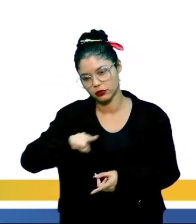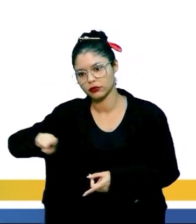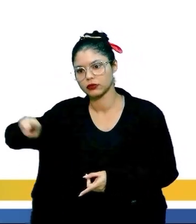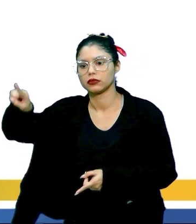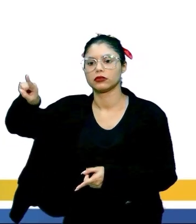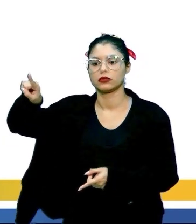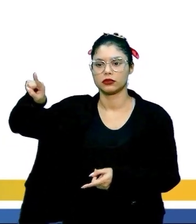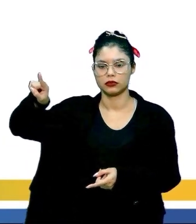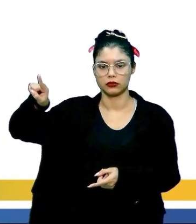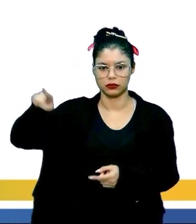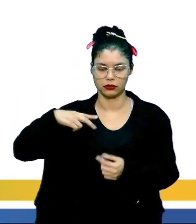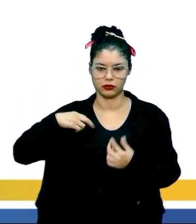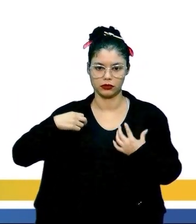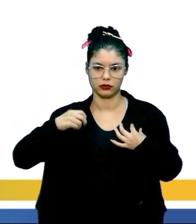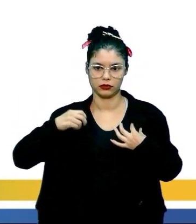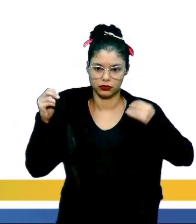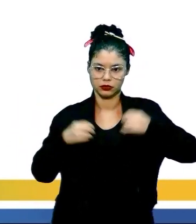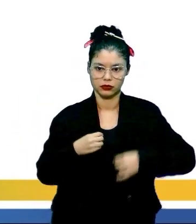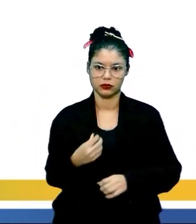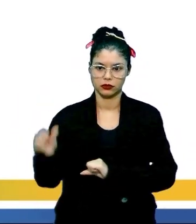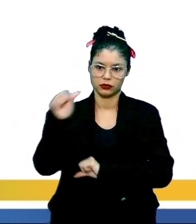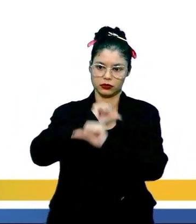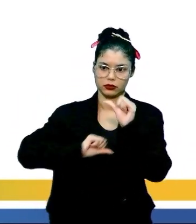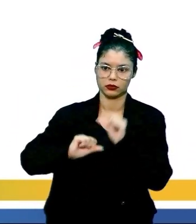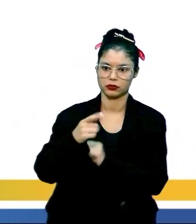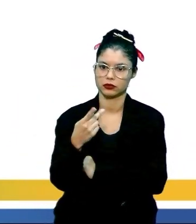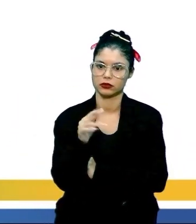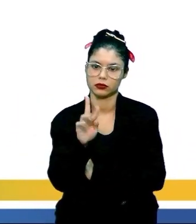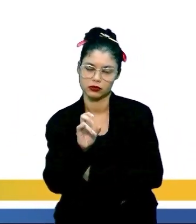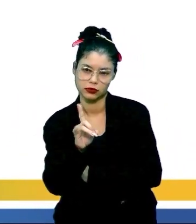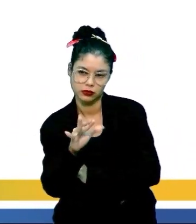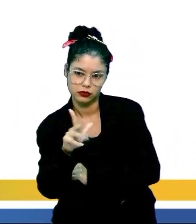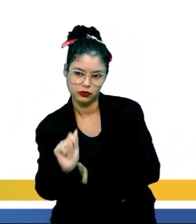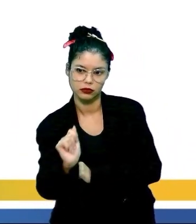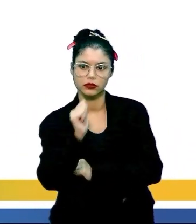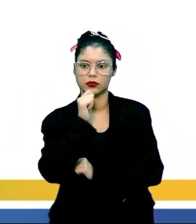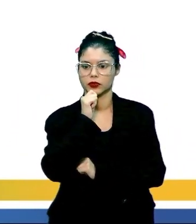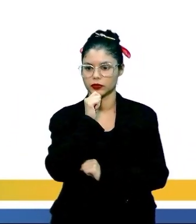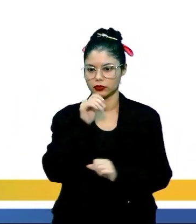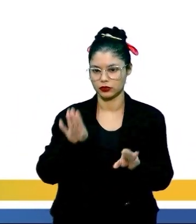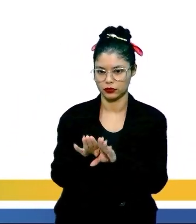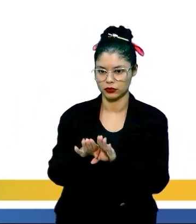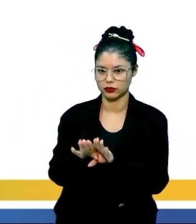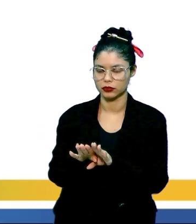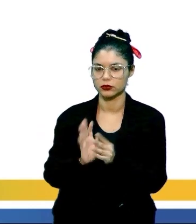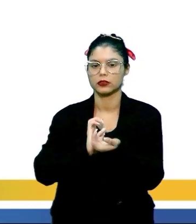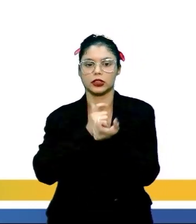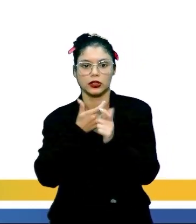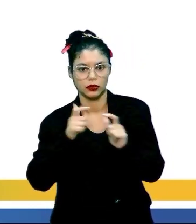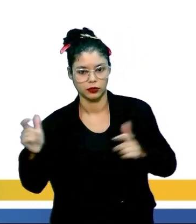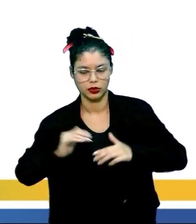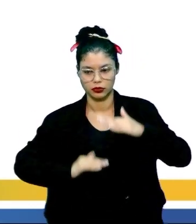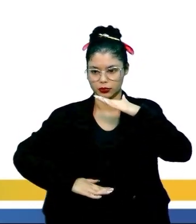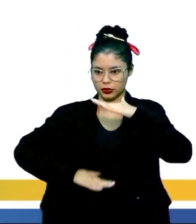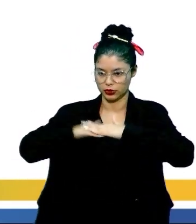tenho algo que é inversamente proporcional, ou seja, à medida em que eu aumento a pressão, eu diminuo